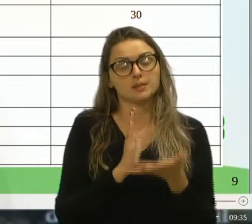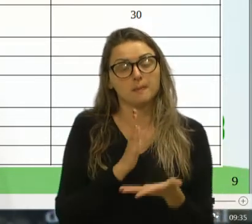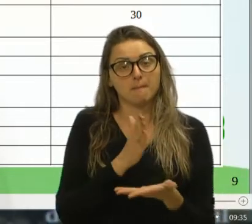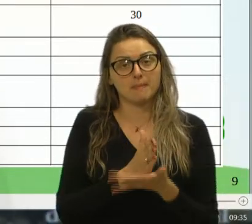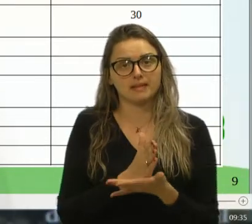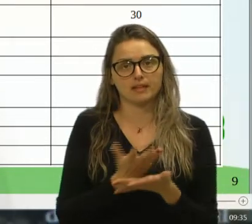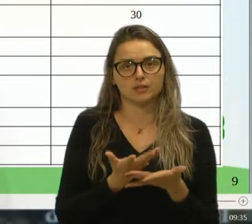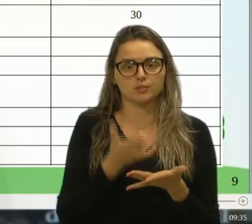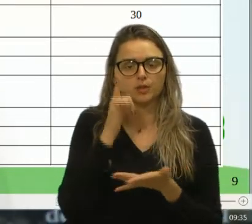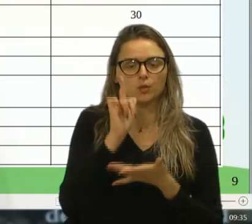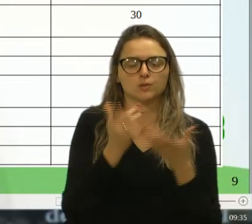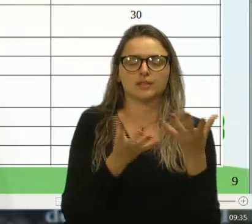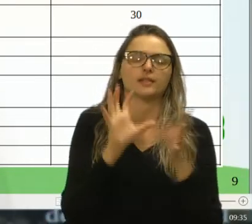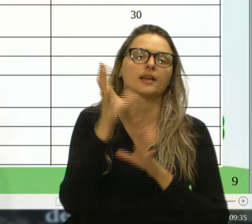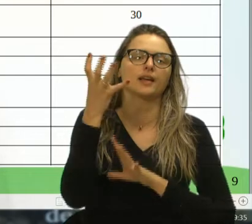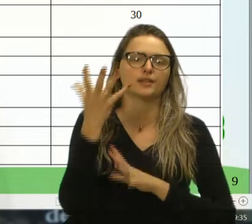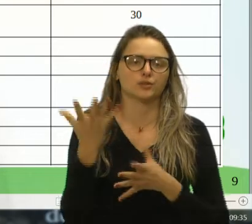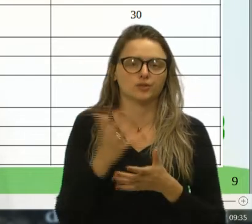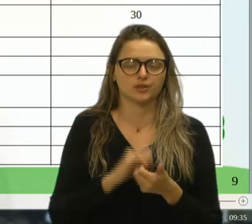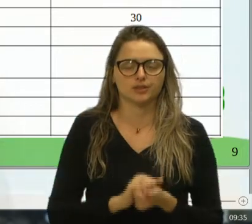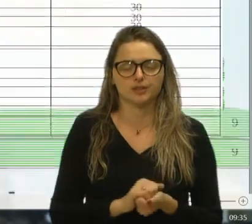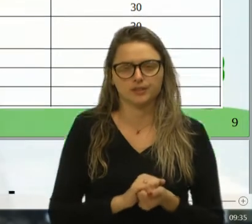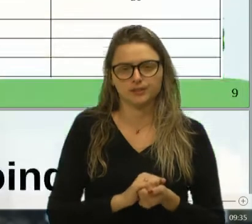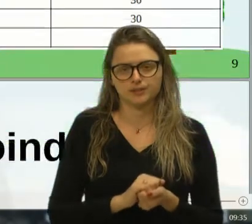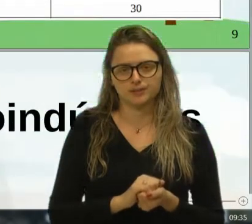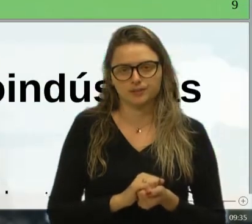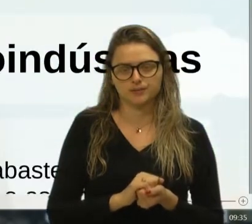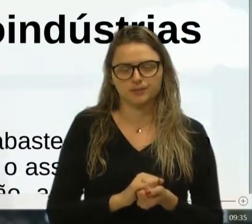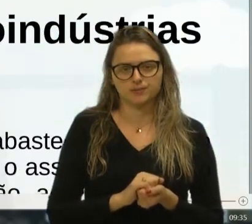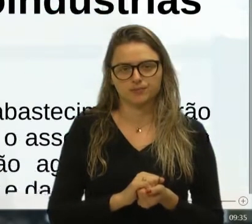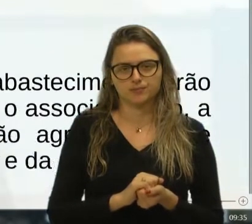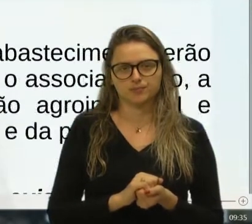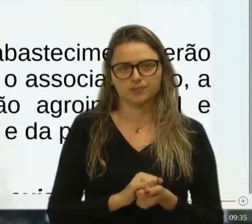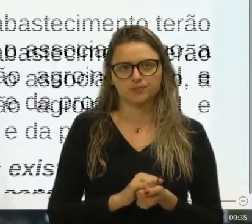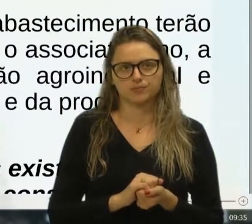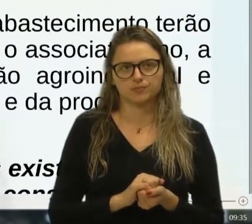uma solução negociada. Pois em frente.